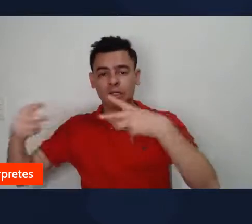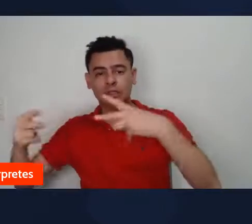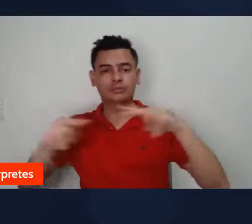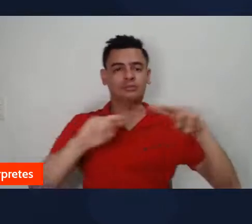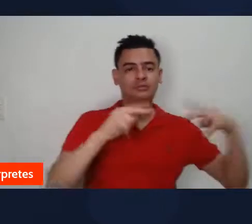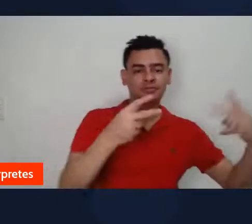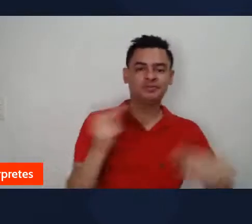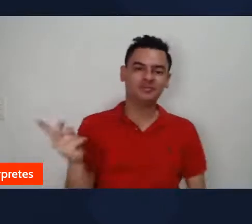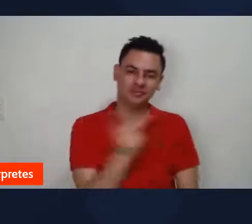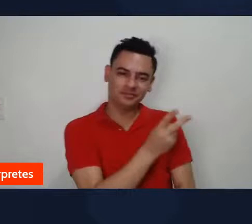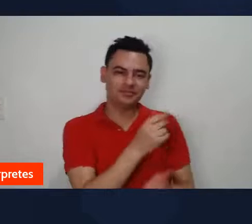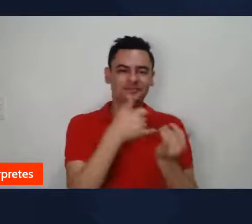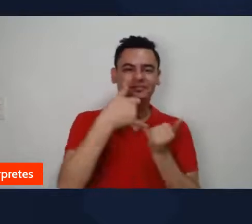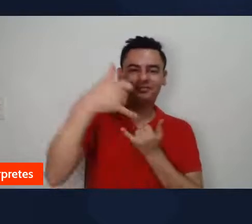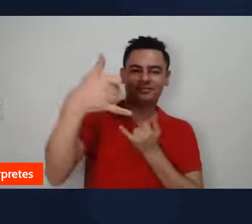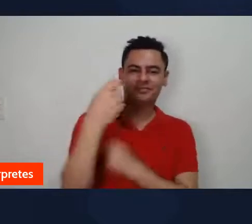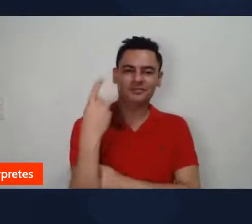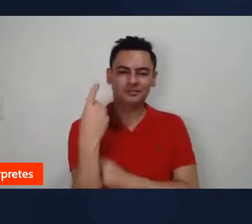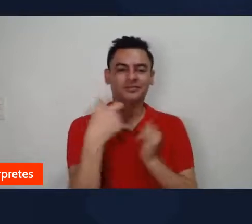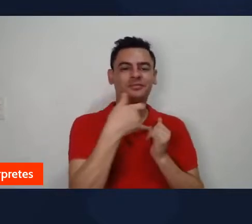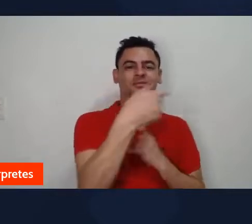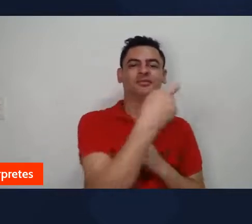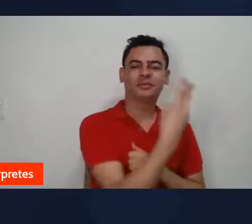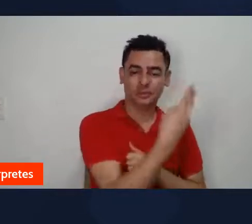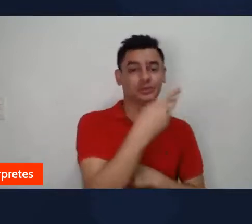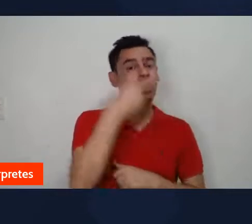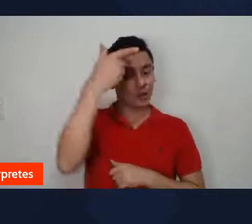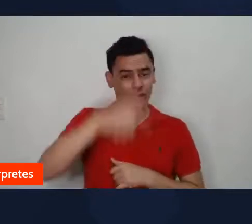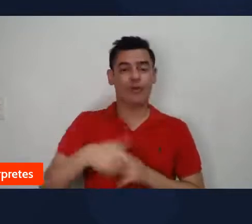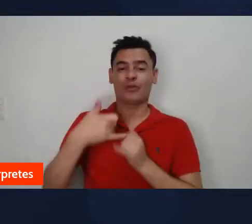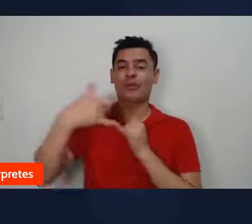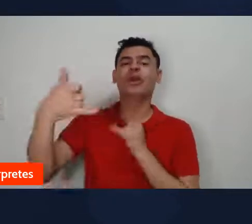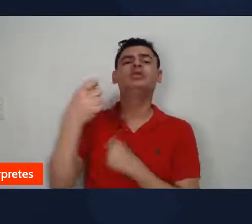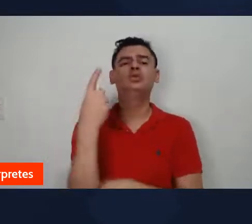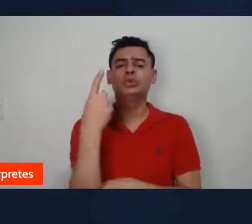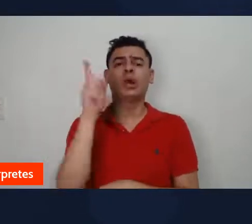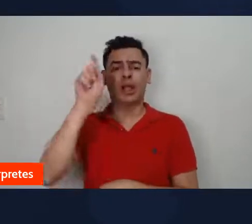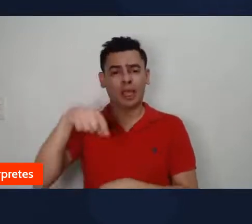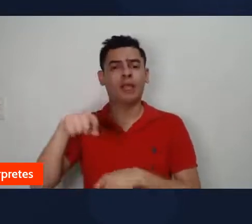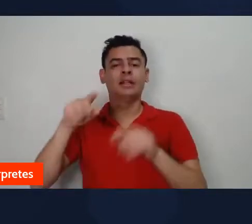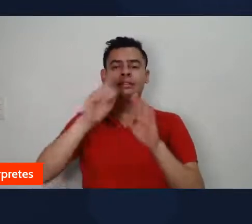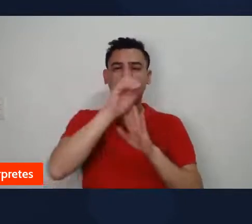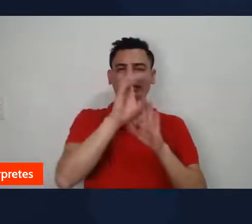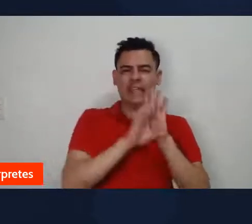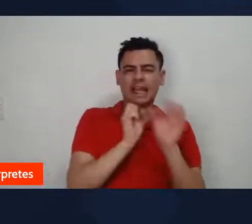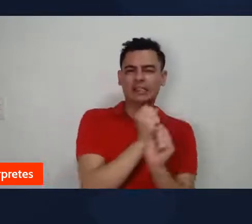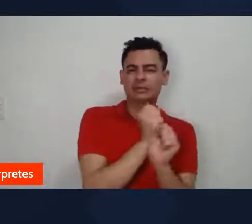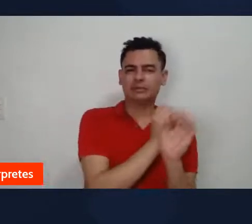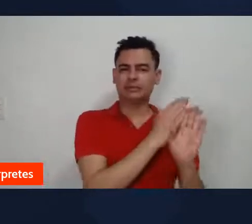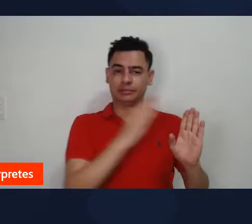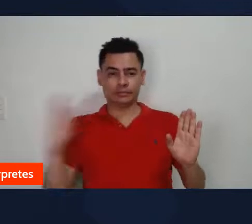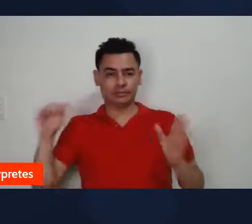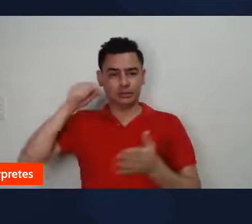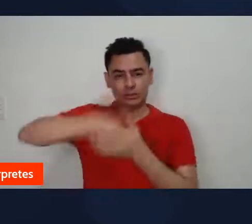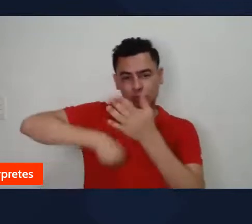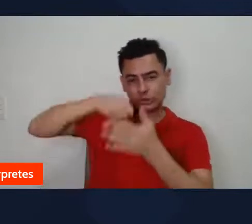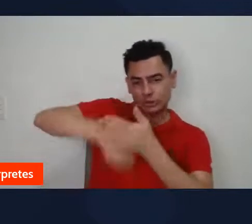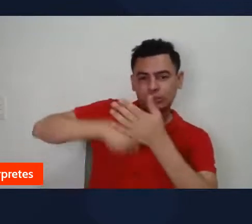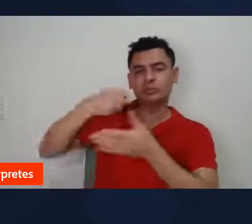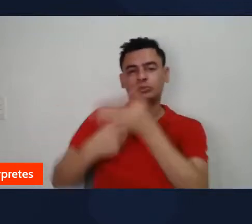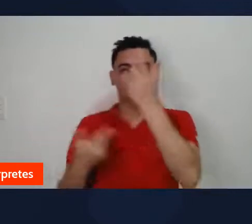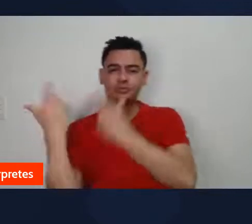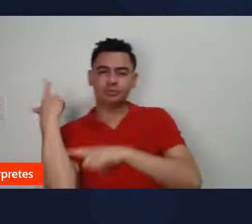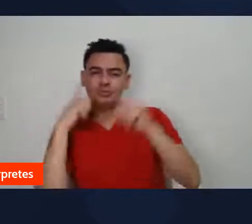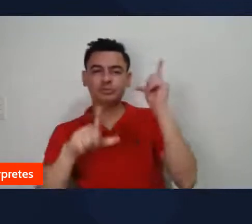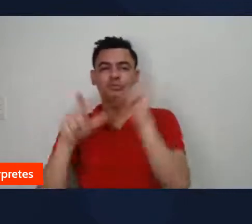eixos 1 e 2. O eixo 1, repetindo, né, que vai falar sobre décadas de lutas e conquistas sociais e